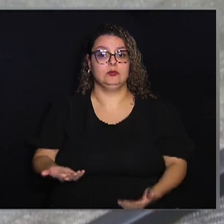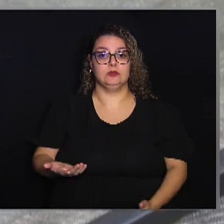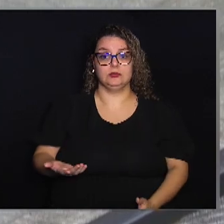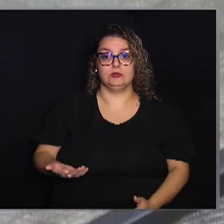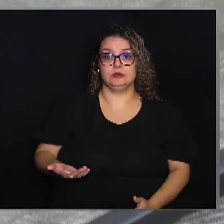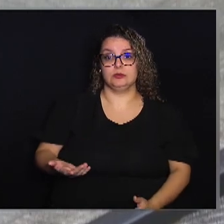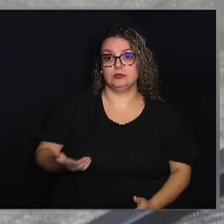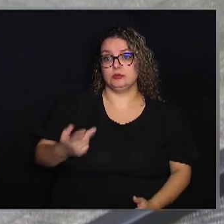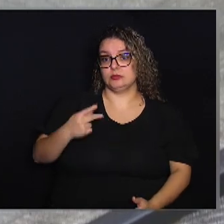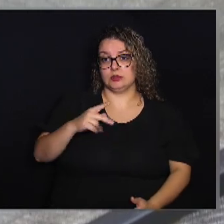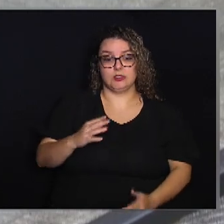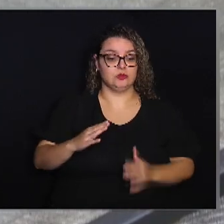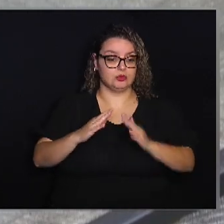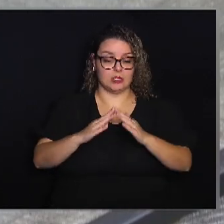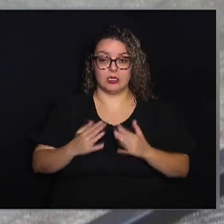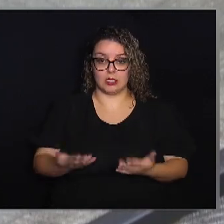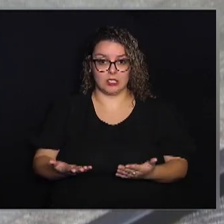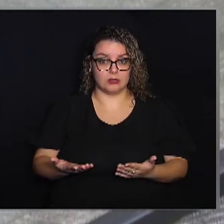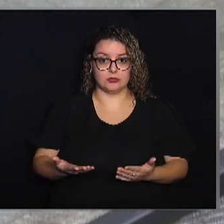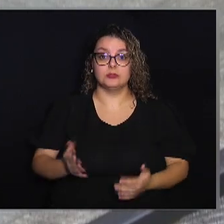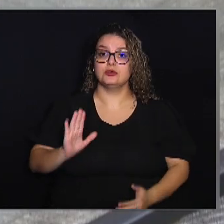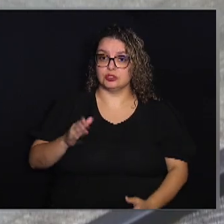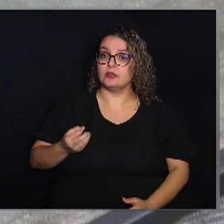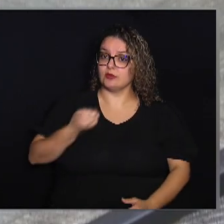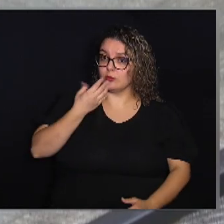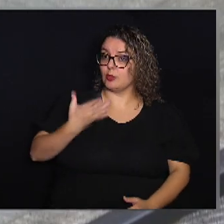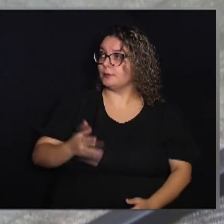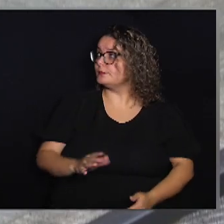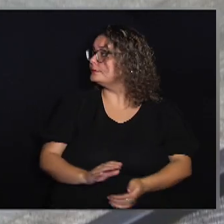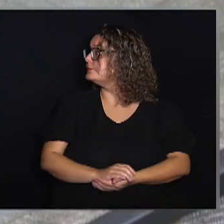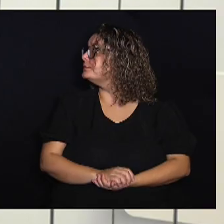sua residência, já valeu a pena.